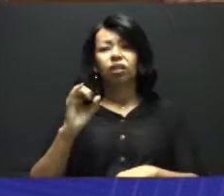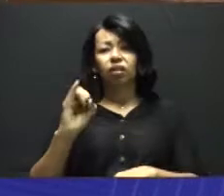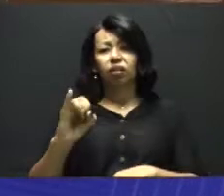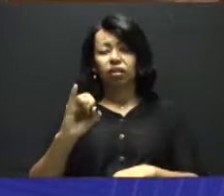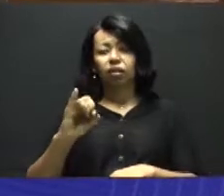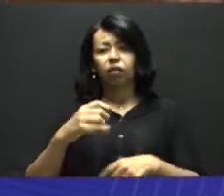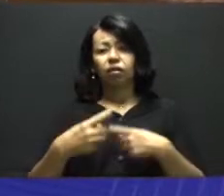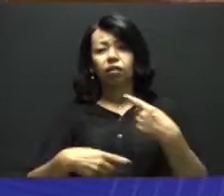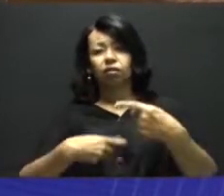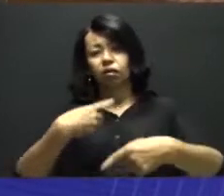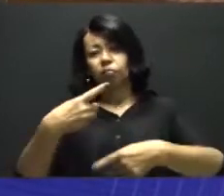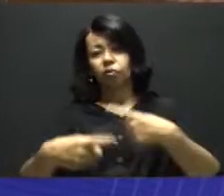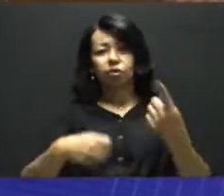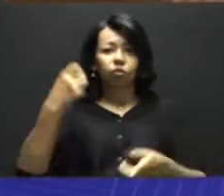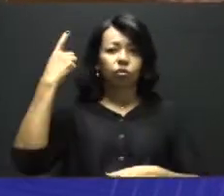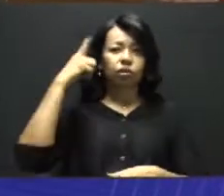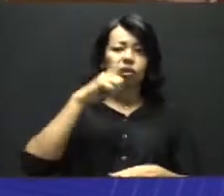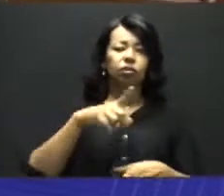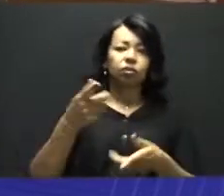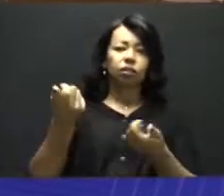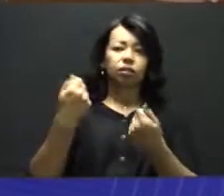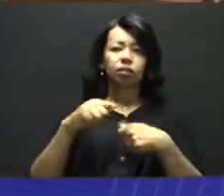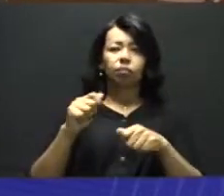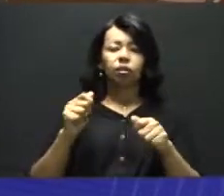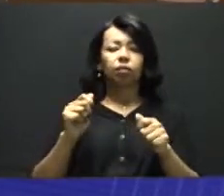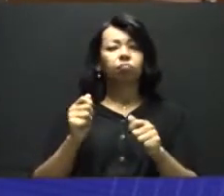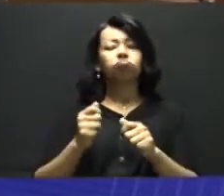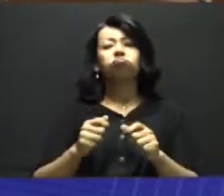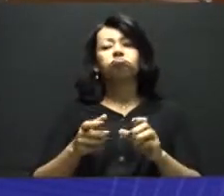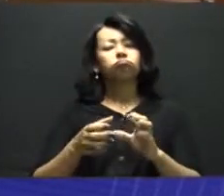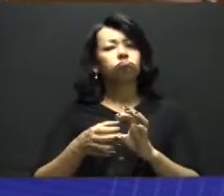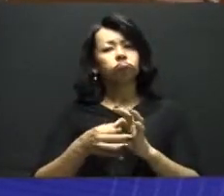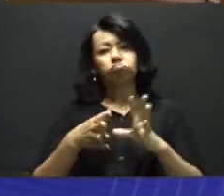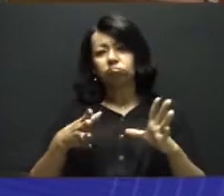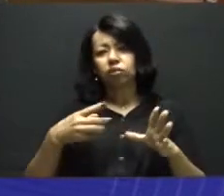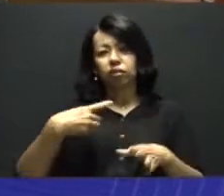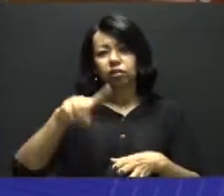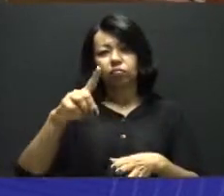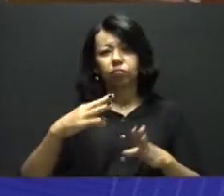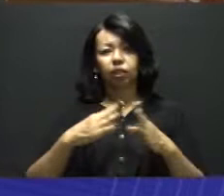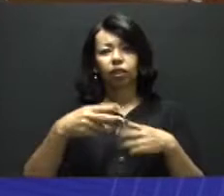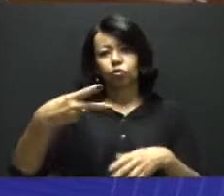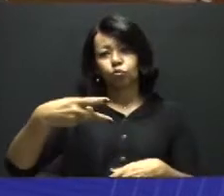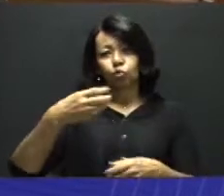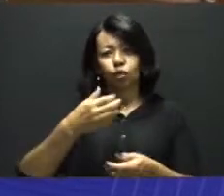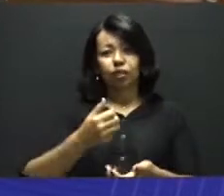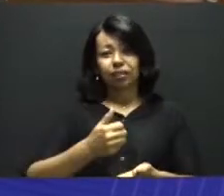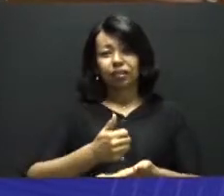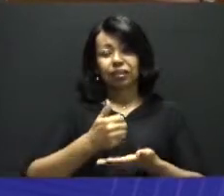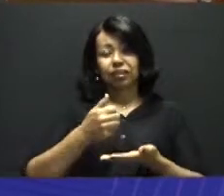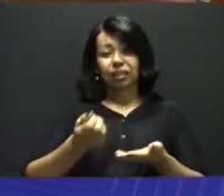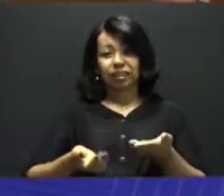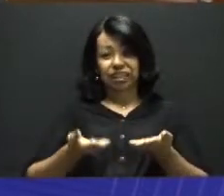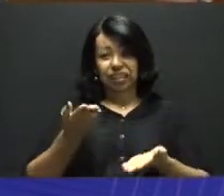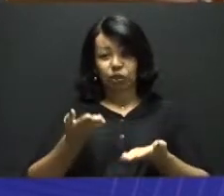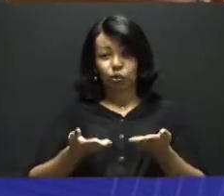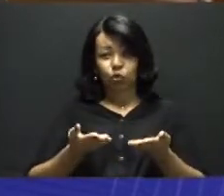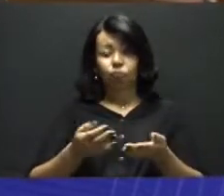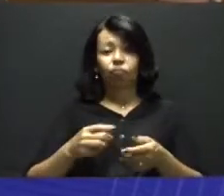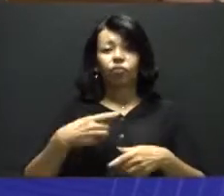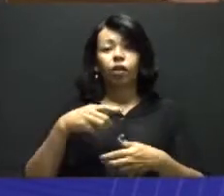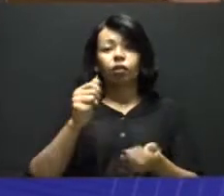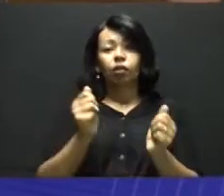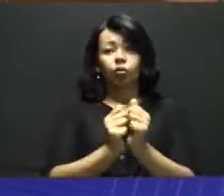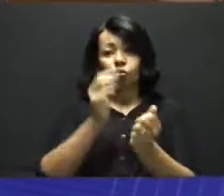pouco tempo depois conseguiu receber alta pesando dois quilos devido à fé que dona maria lúcia e